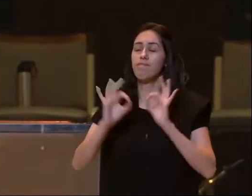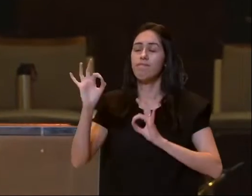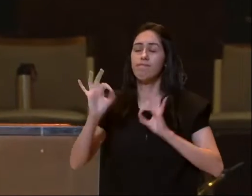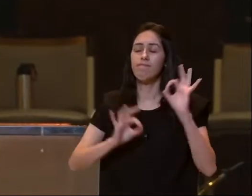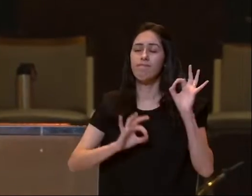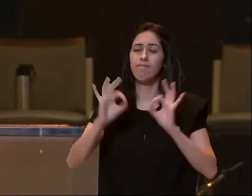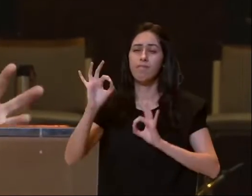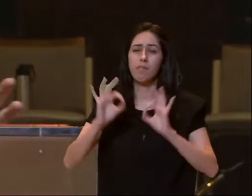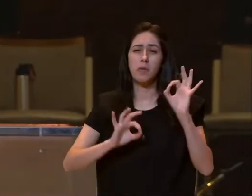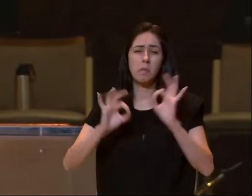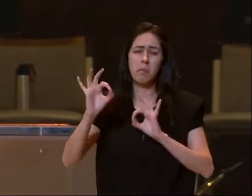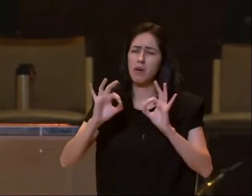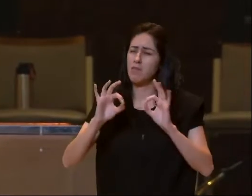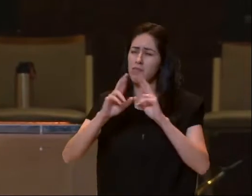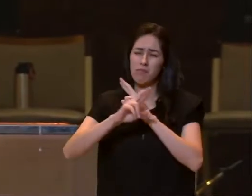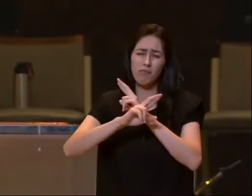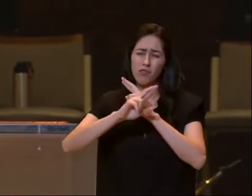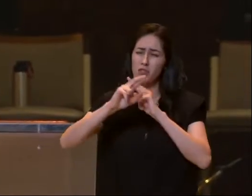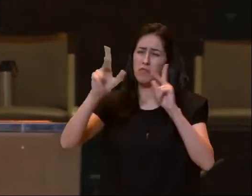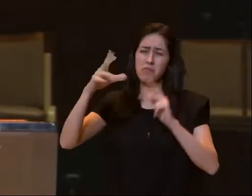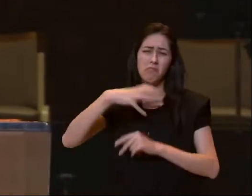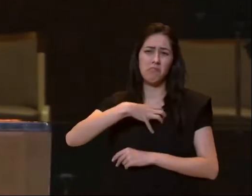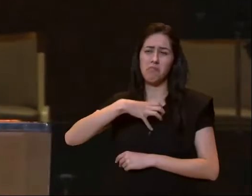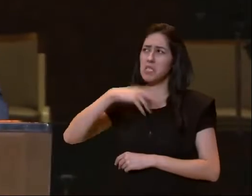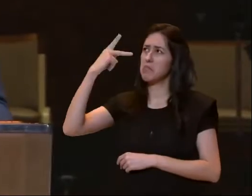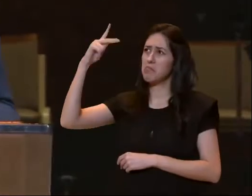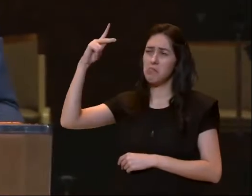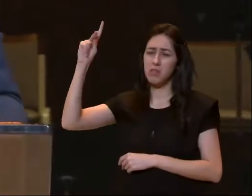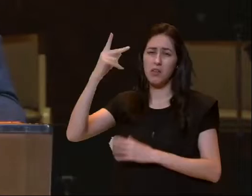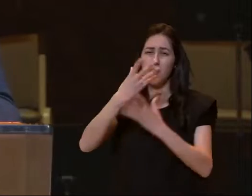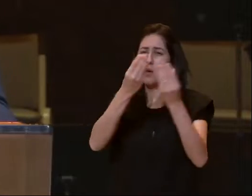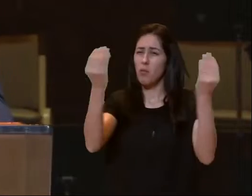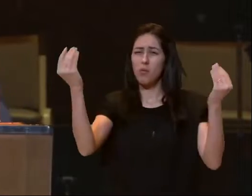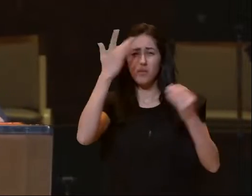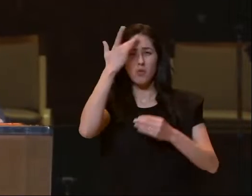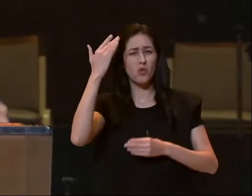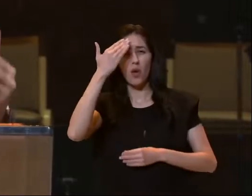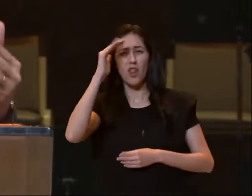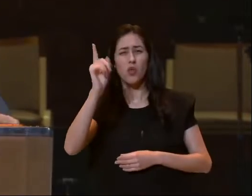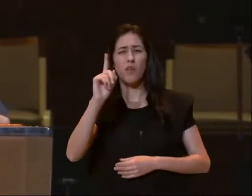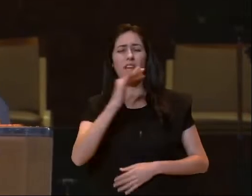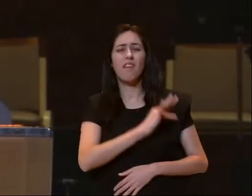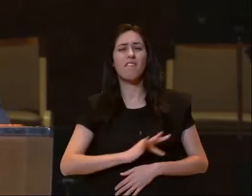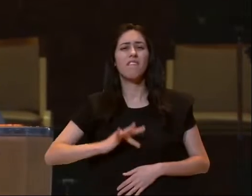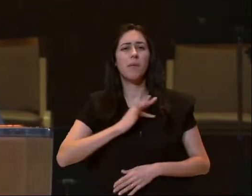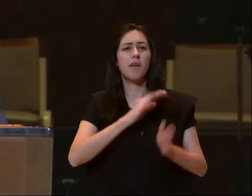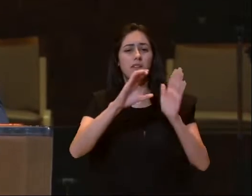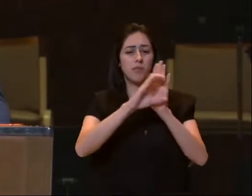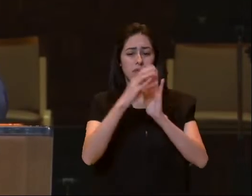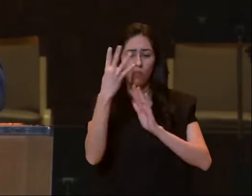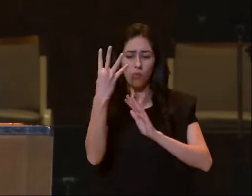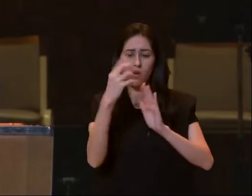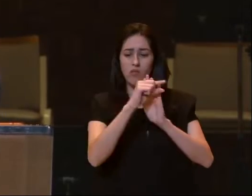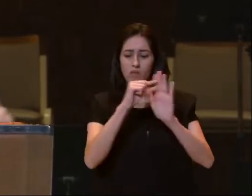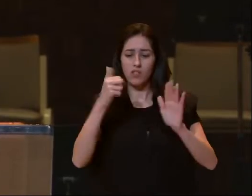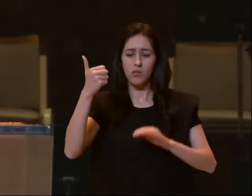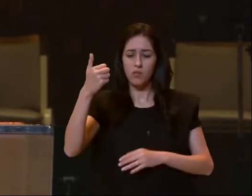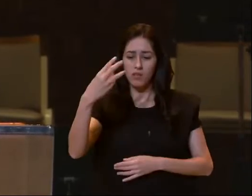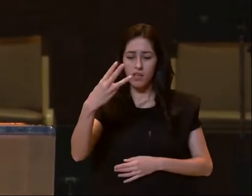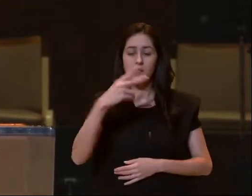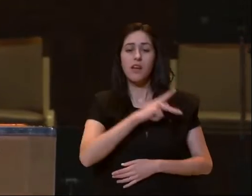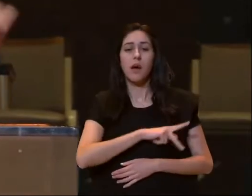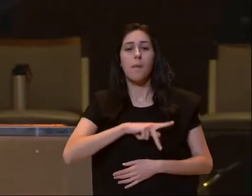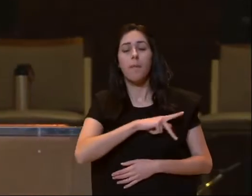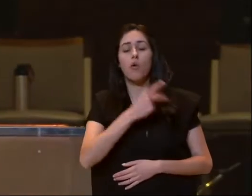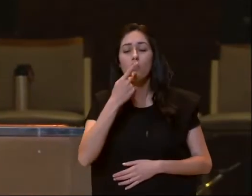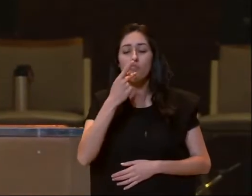uma maneira sobrenatural. Muitos não entendem Filipenses 4,13, quando o apóstolo Paulo